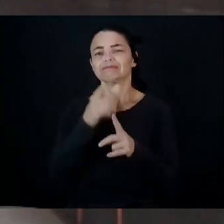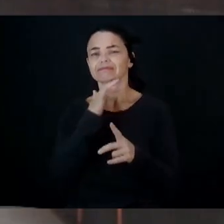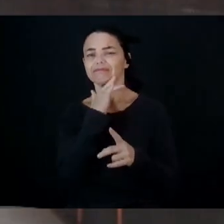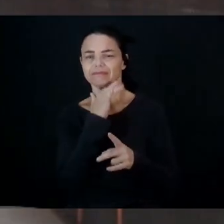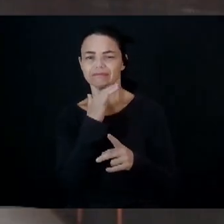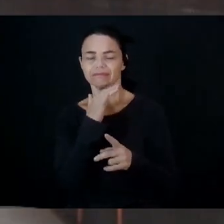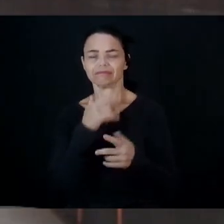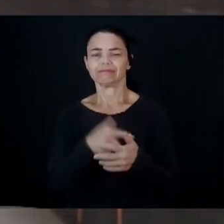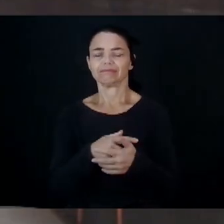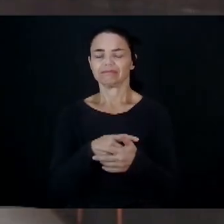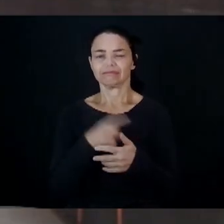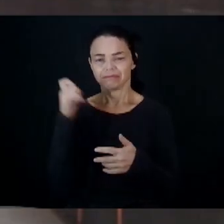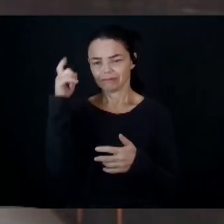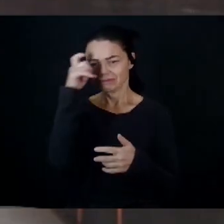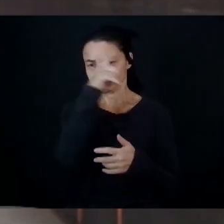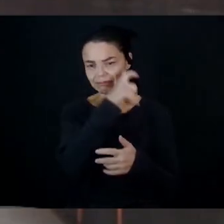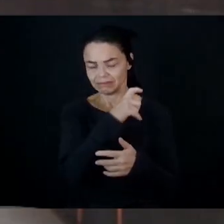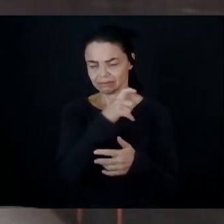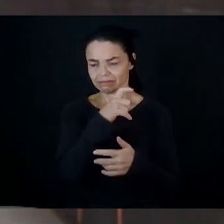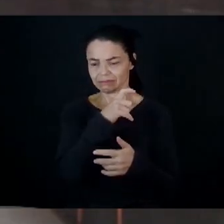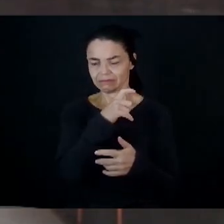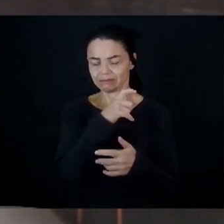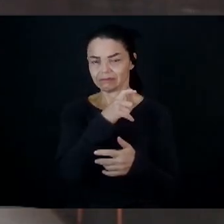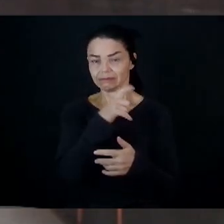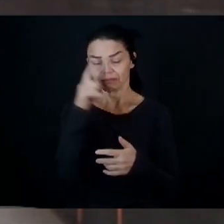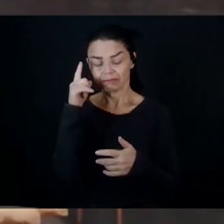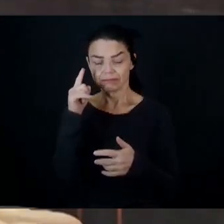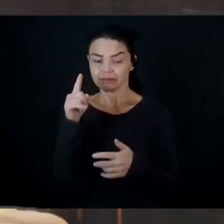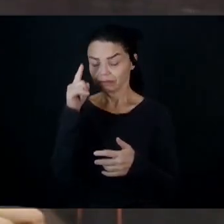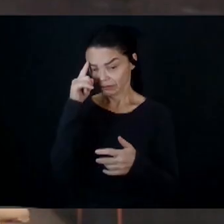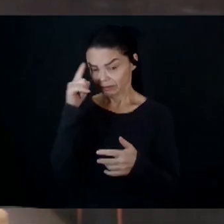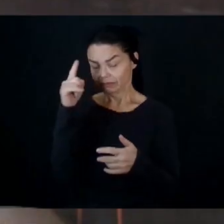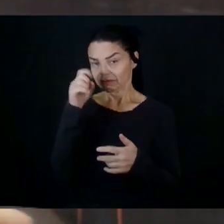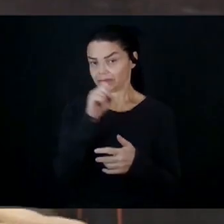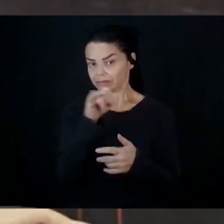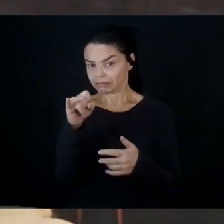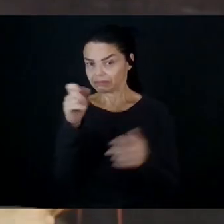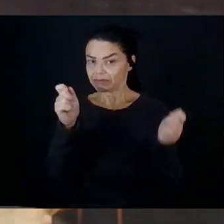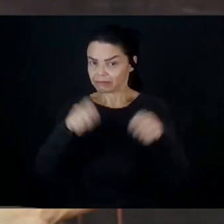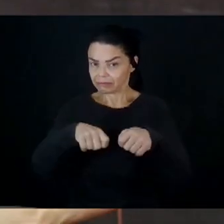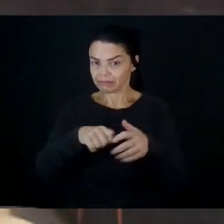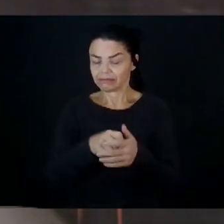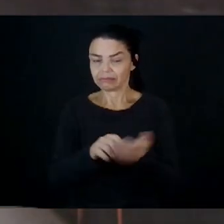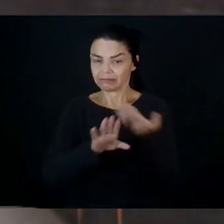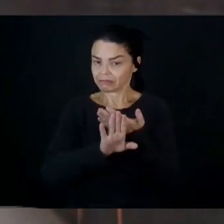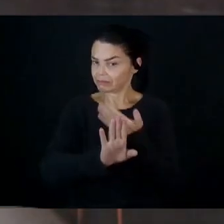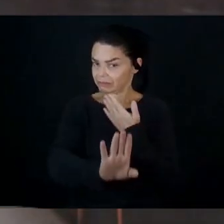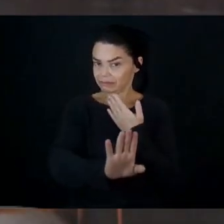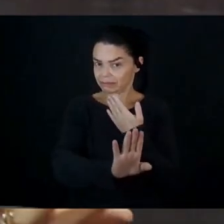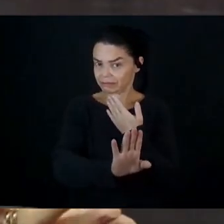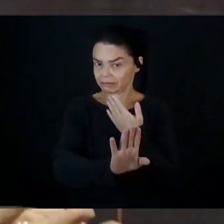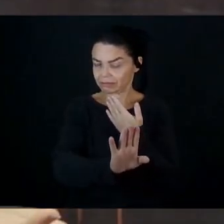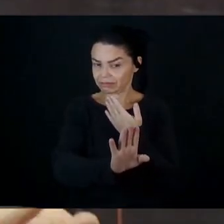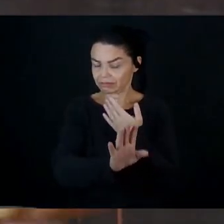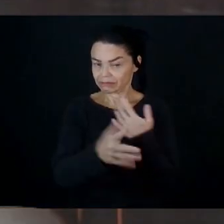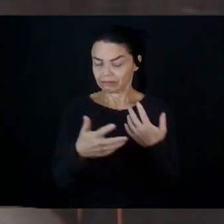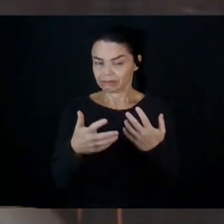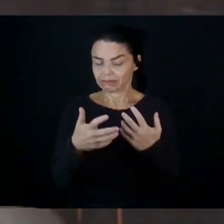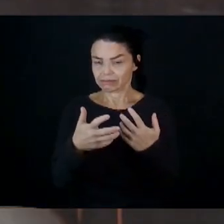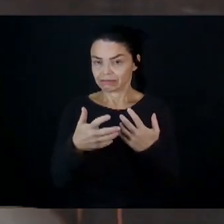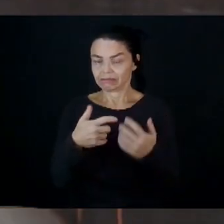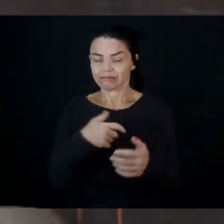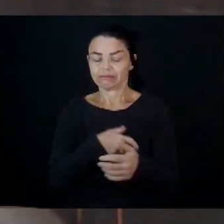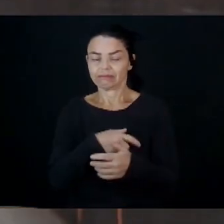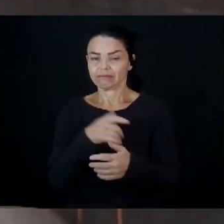difícil. A ideia é, se puder se afastar do estímulo, evite,